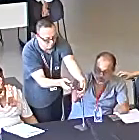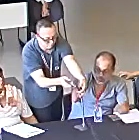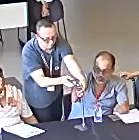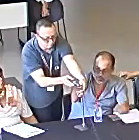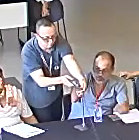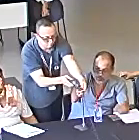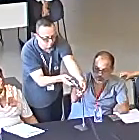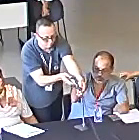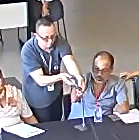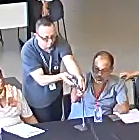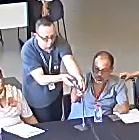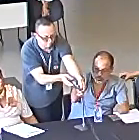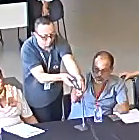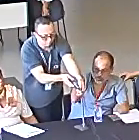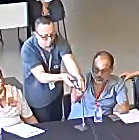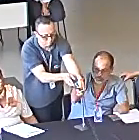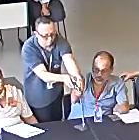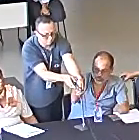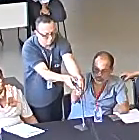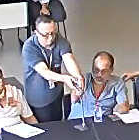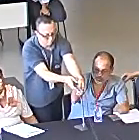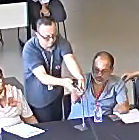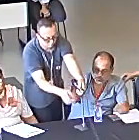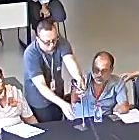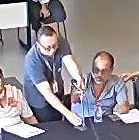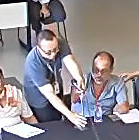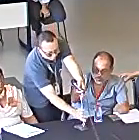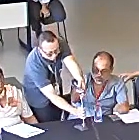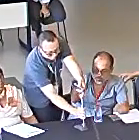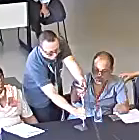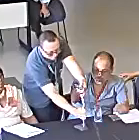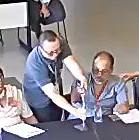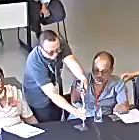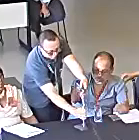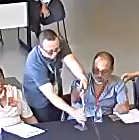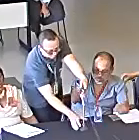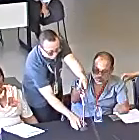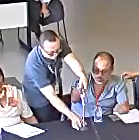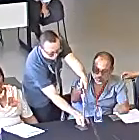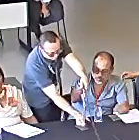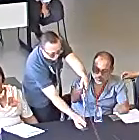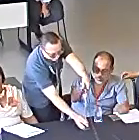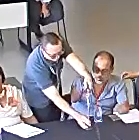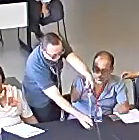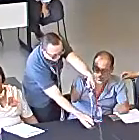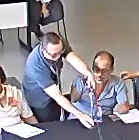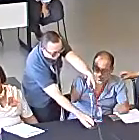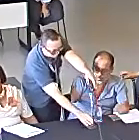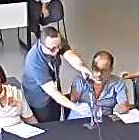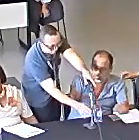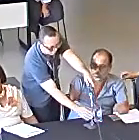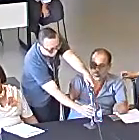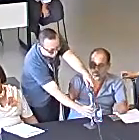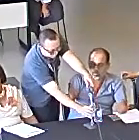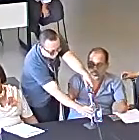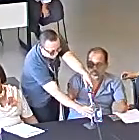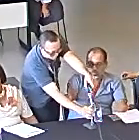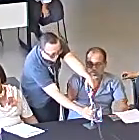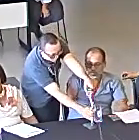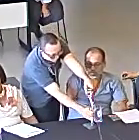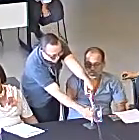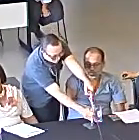claro eu eu vou trazer algumas informações aqui que são importantes para o debate em momento nenhum eu vou est fazendo